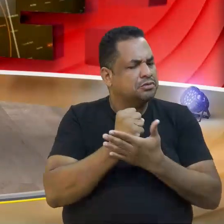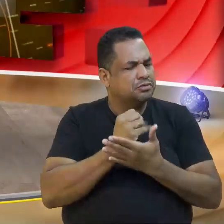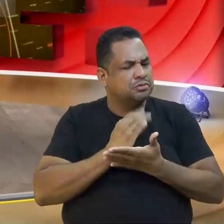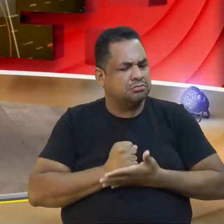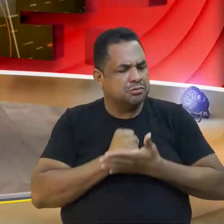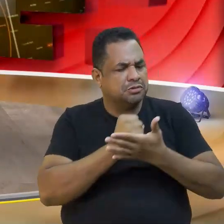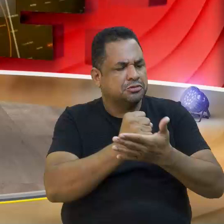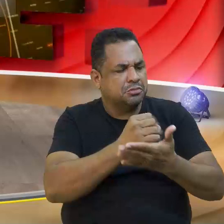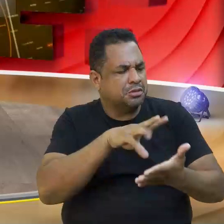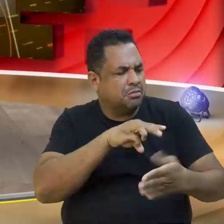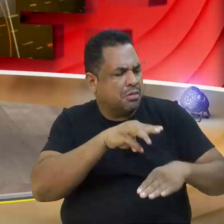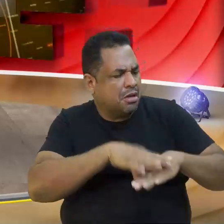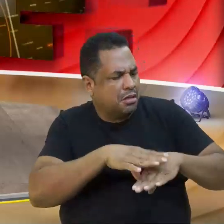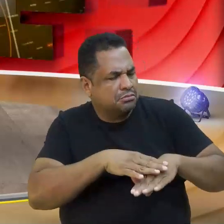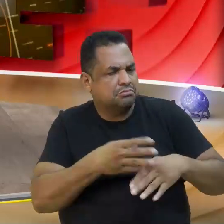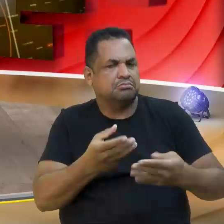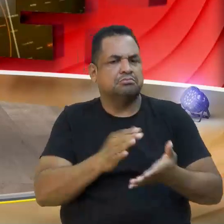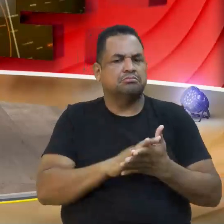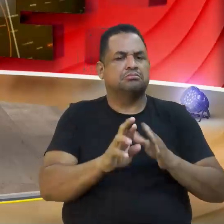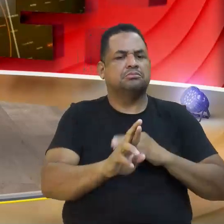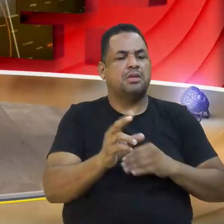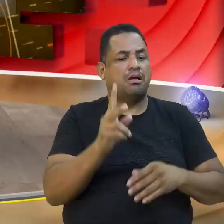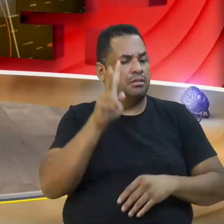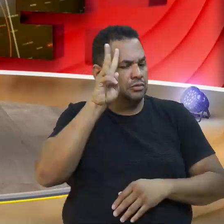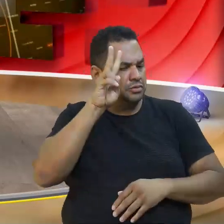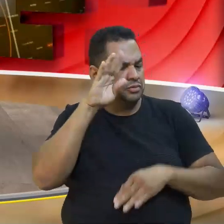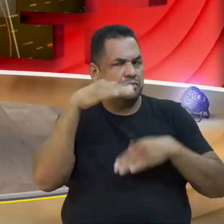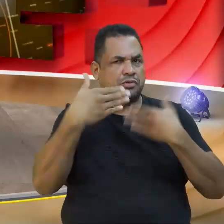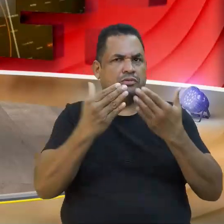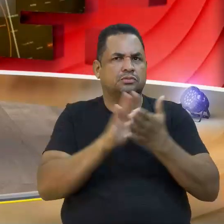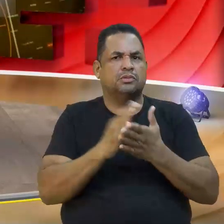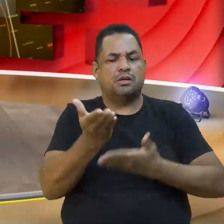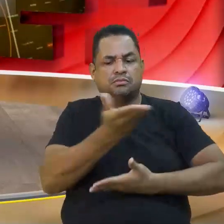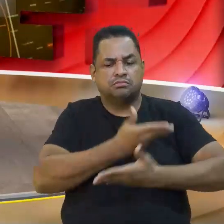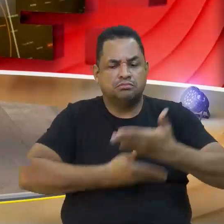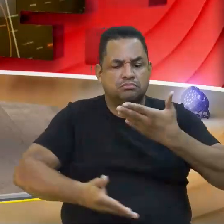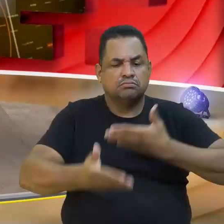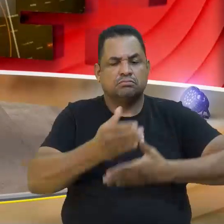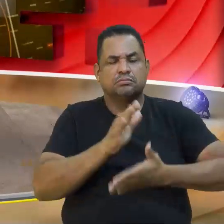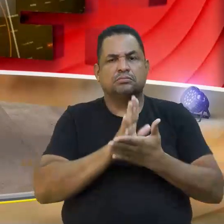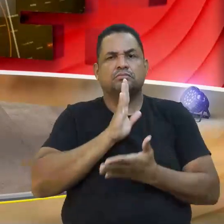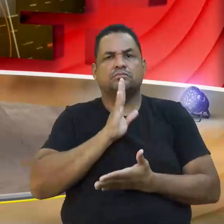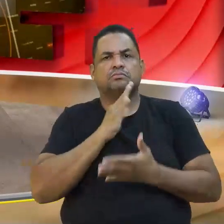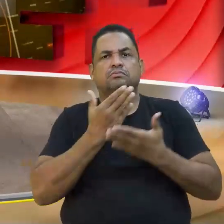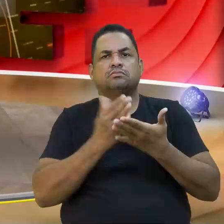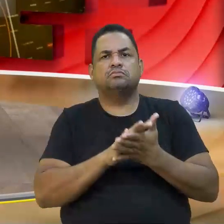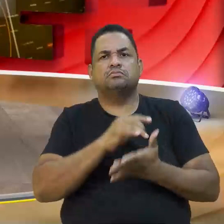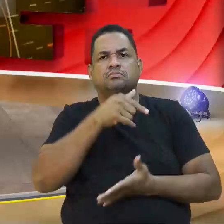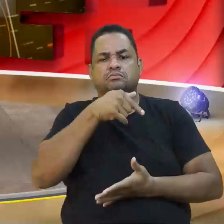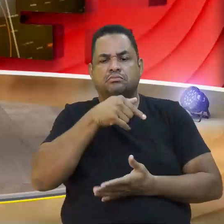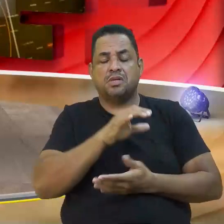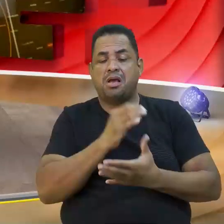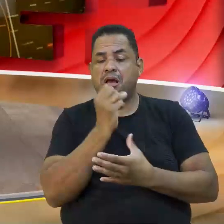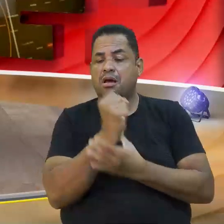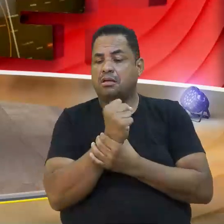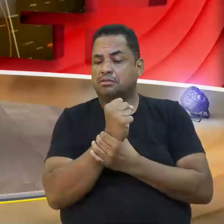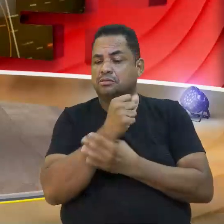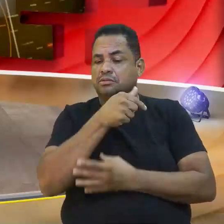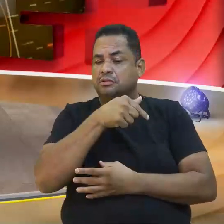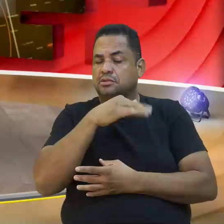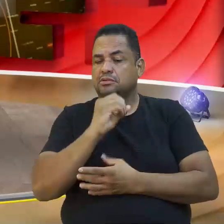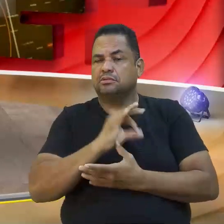ajuda com história. Ou a troca de informação, ou a troca de conhecimento. E isso garante 70%. E aí,